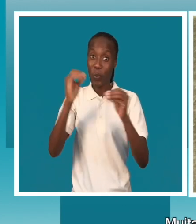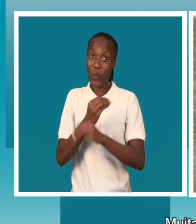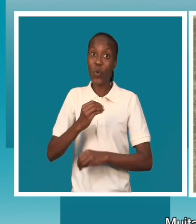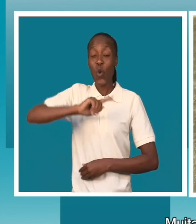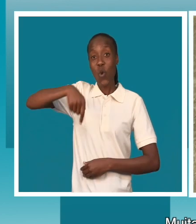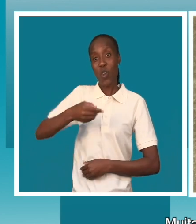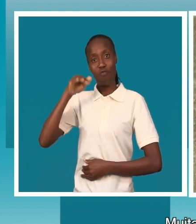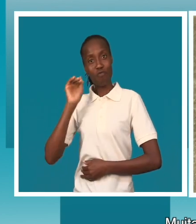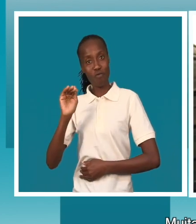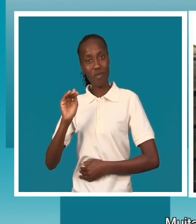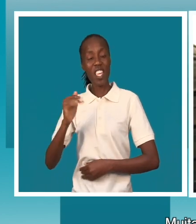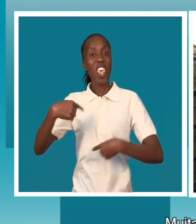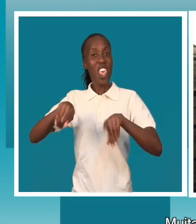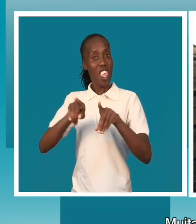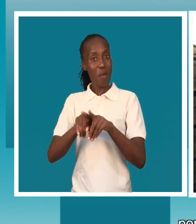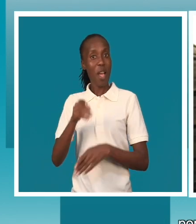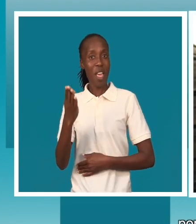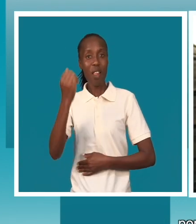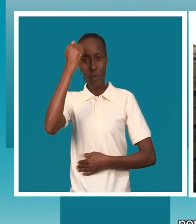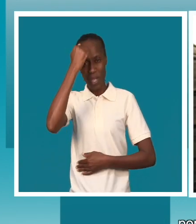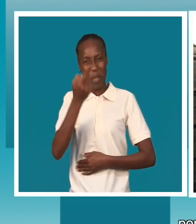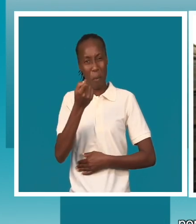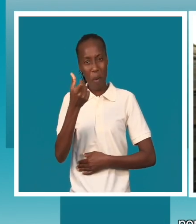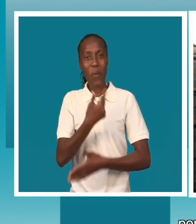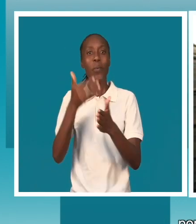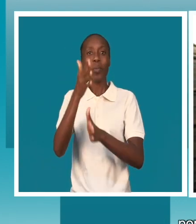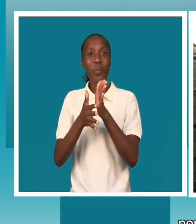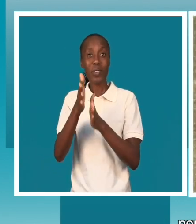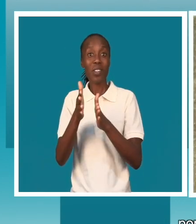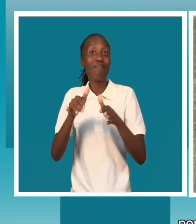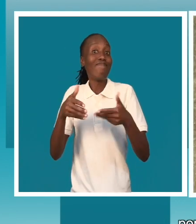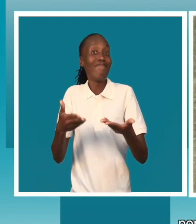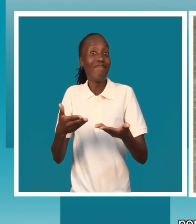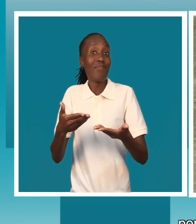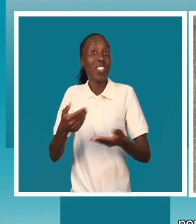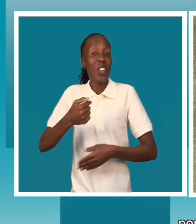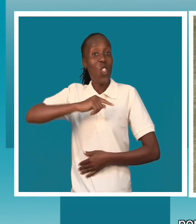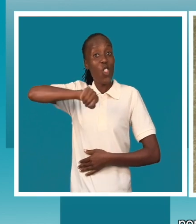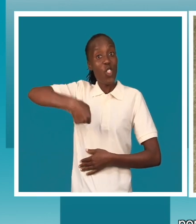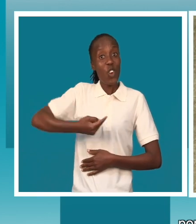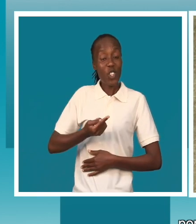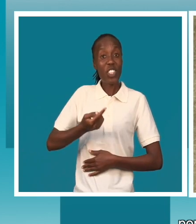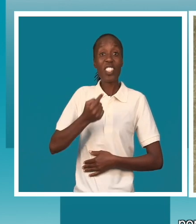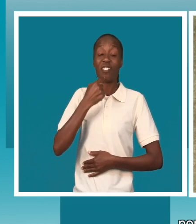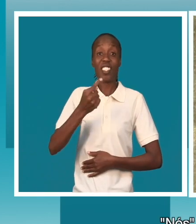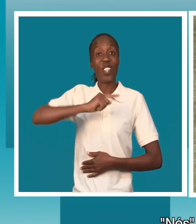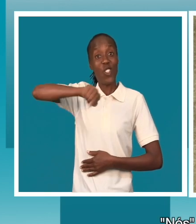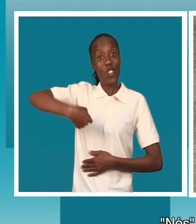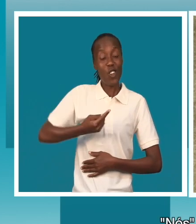percebemos. Recorremos a irmã porque ela domina um pouco a língua de sinal do que nós.